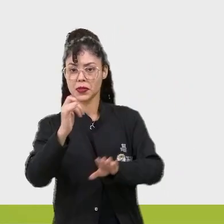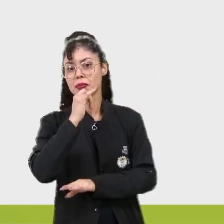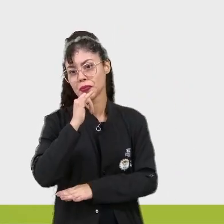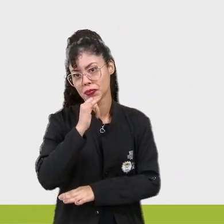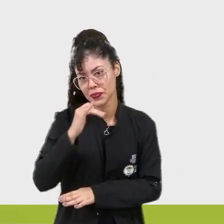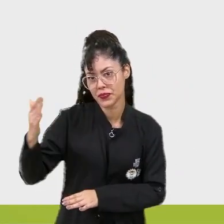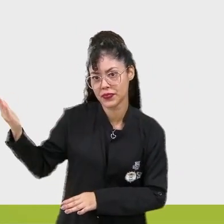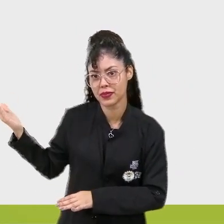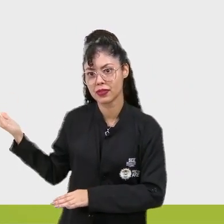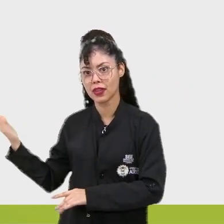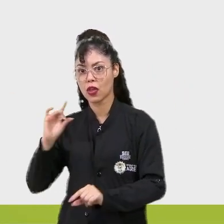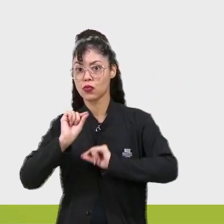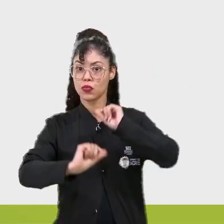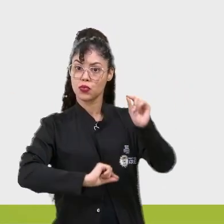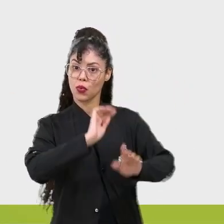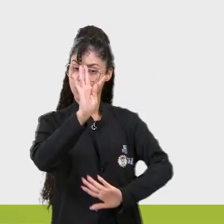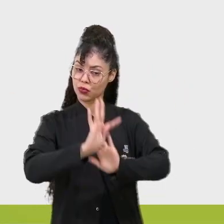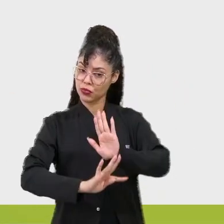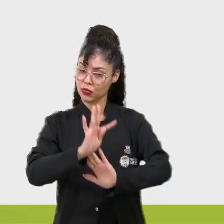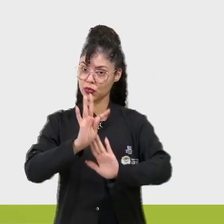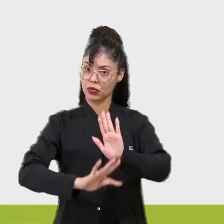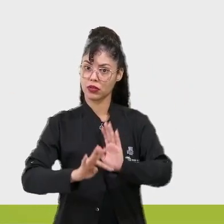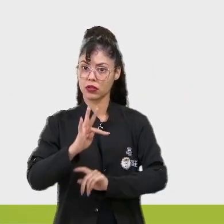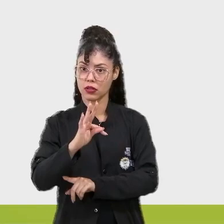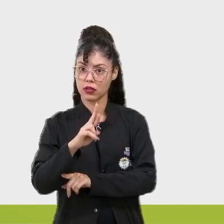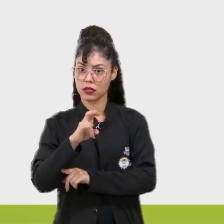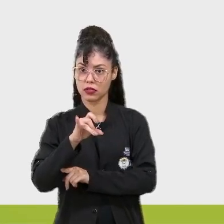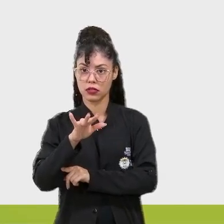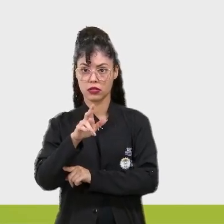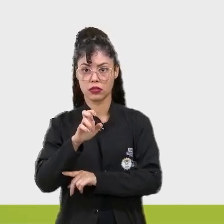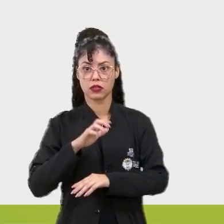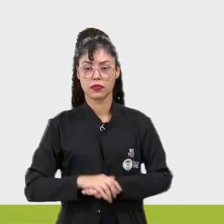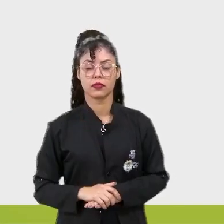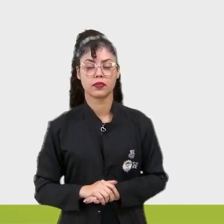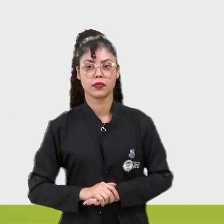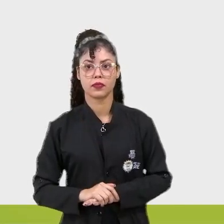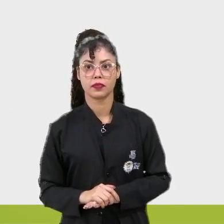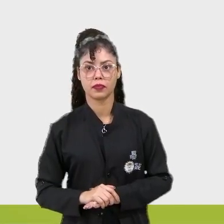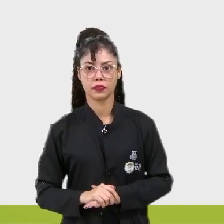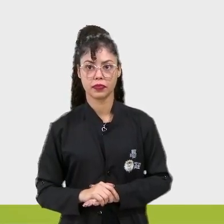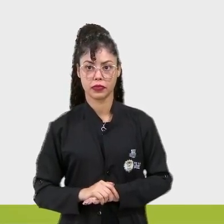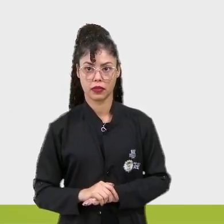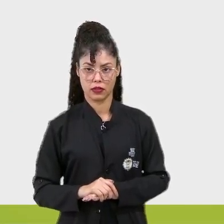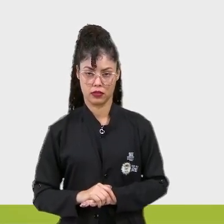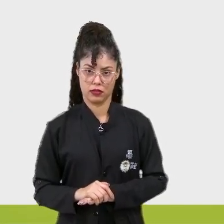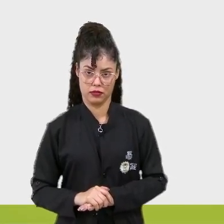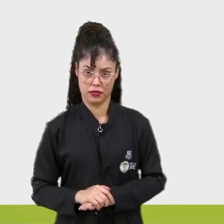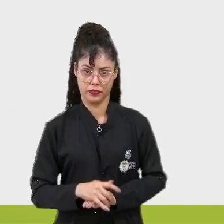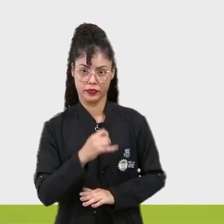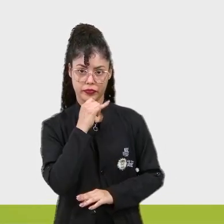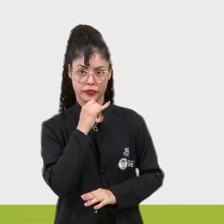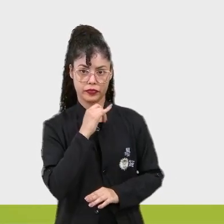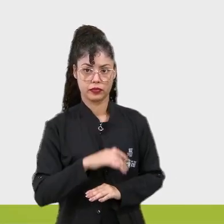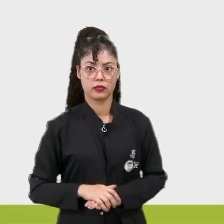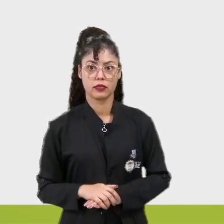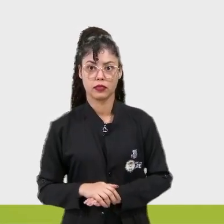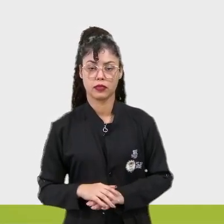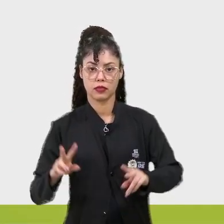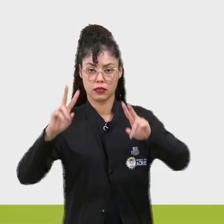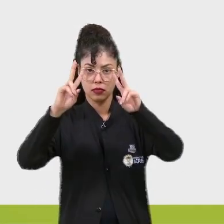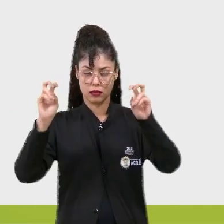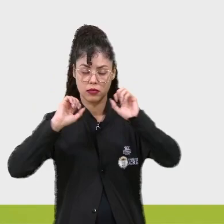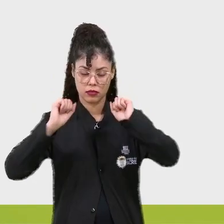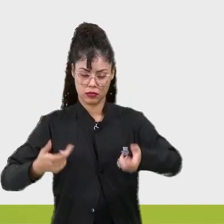exemplo de que é um texto tangente, né? Olha só esse exemplo. O tema